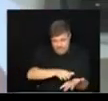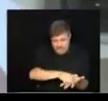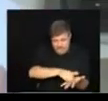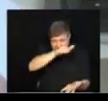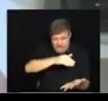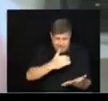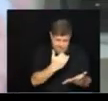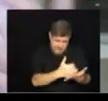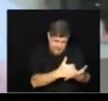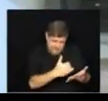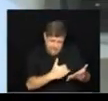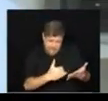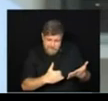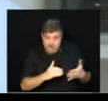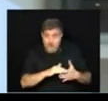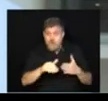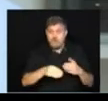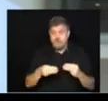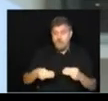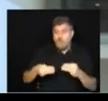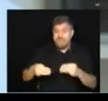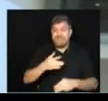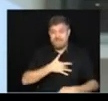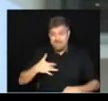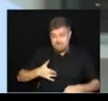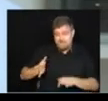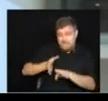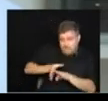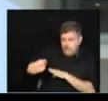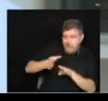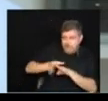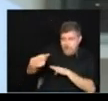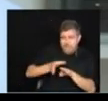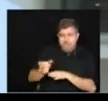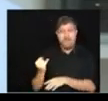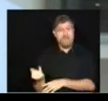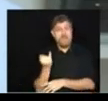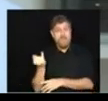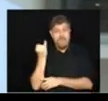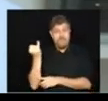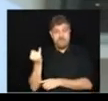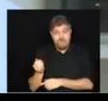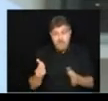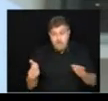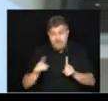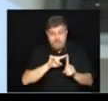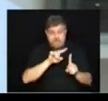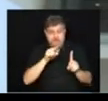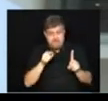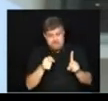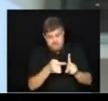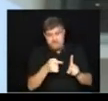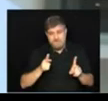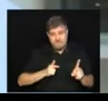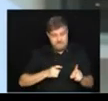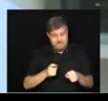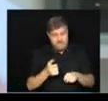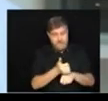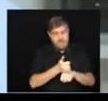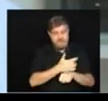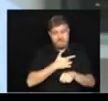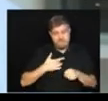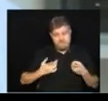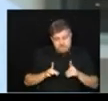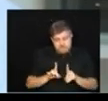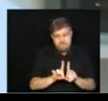tudo aquilo que o próprio Ministério da Saúde já coloca como importante durante a gestação, que tenha esse acompanhamento.